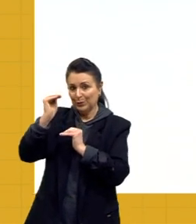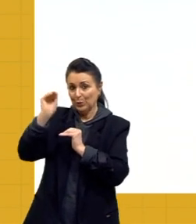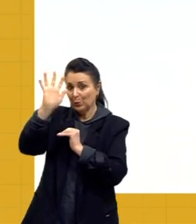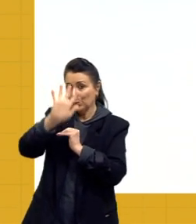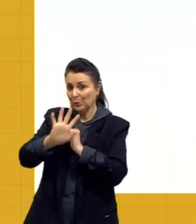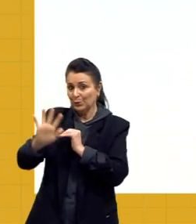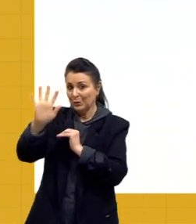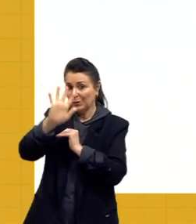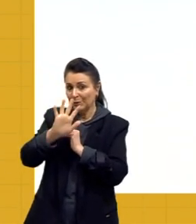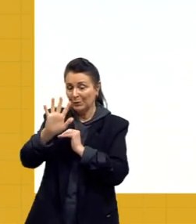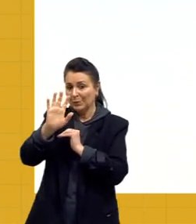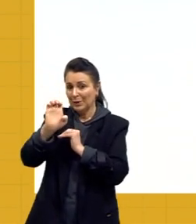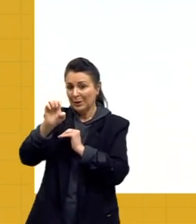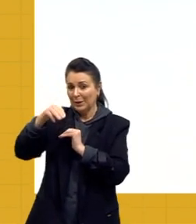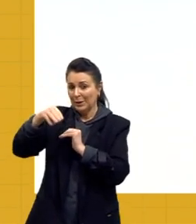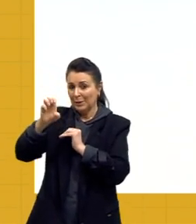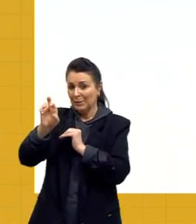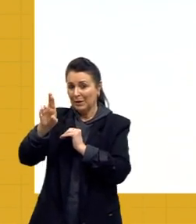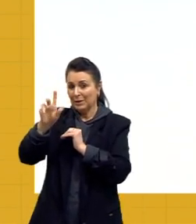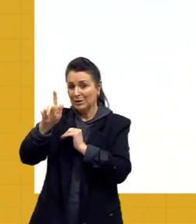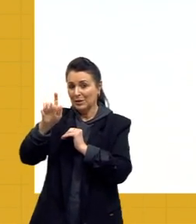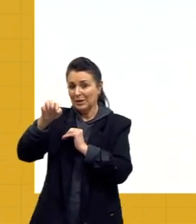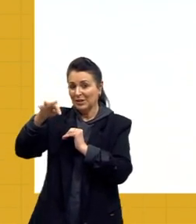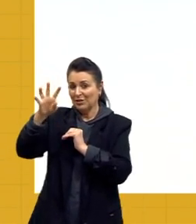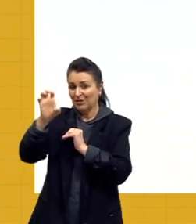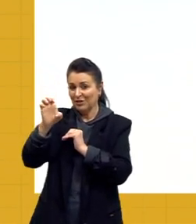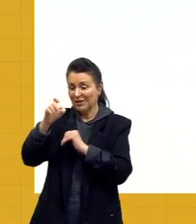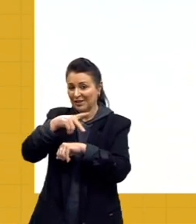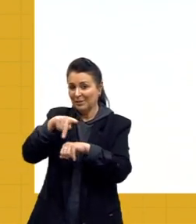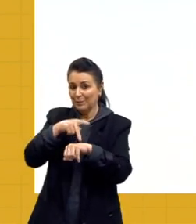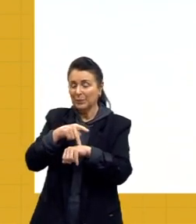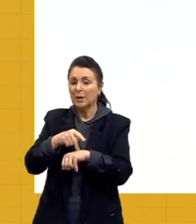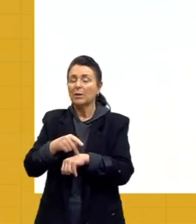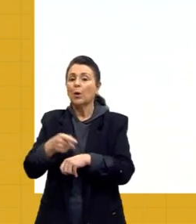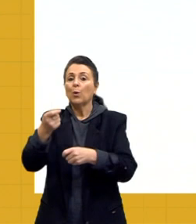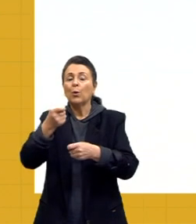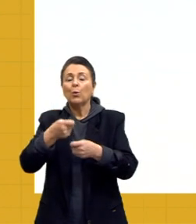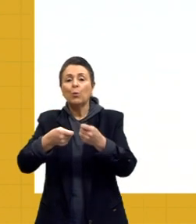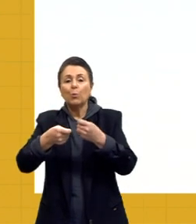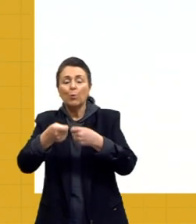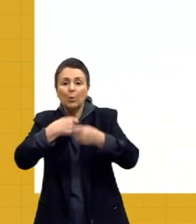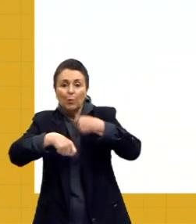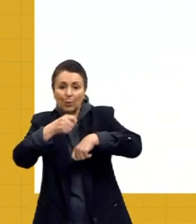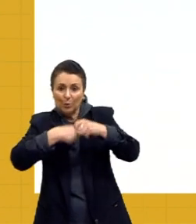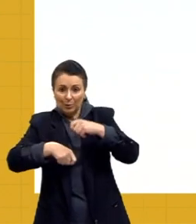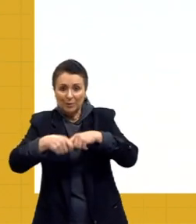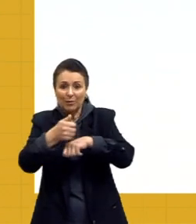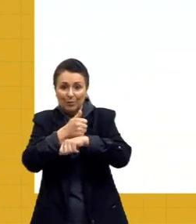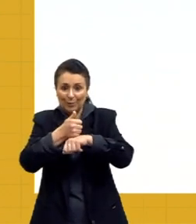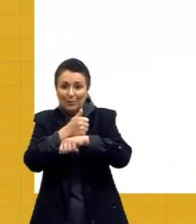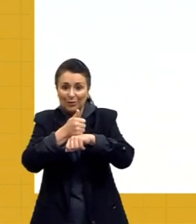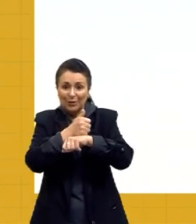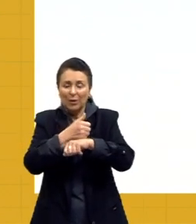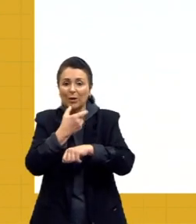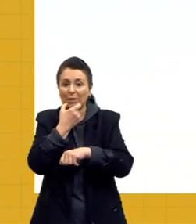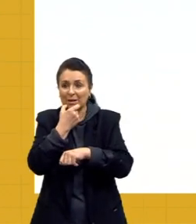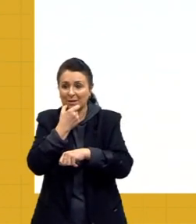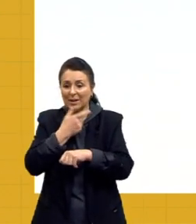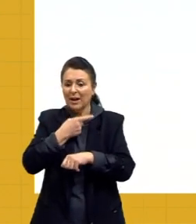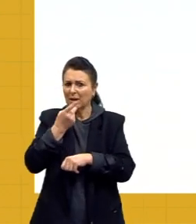geral e aí foi usada a partir de 2001 né pelo economista inglês e aí ele relata Justamente esse sim o